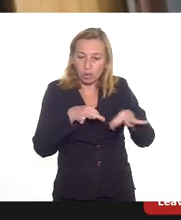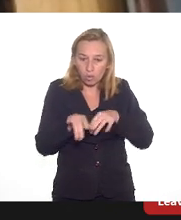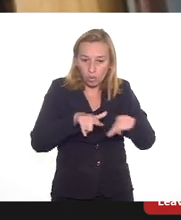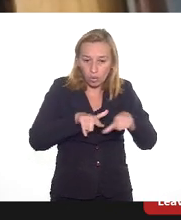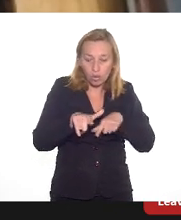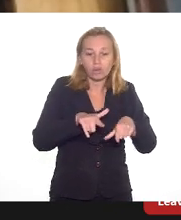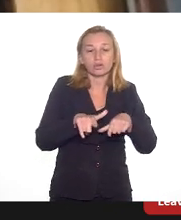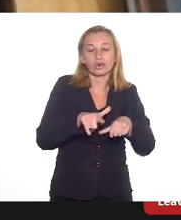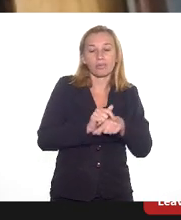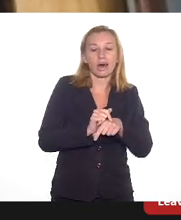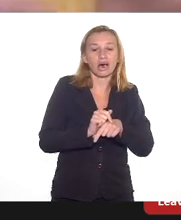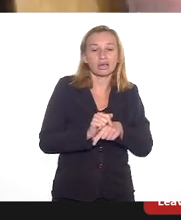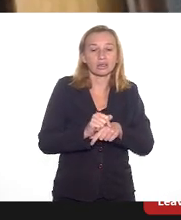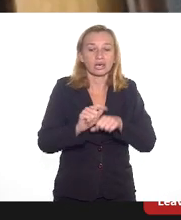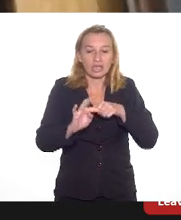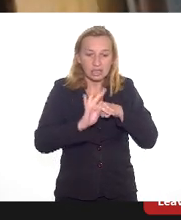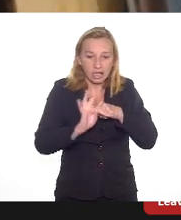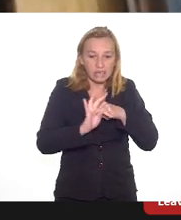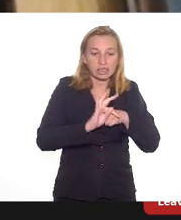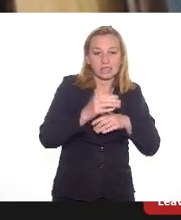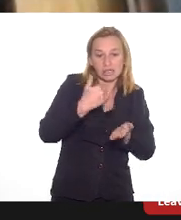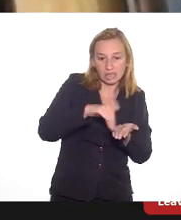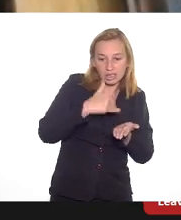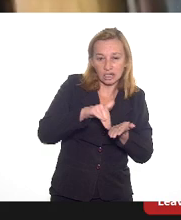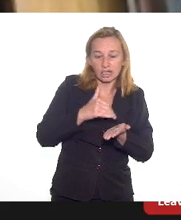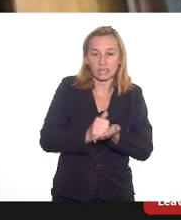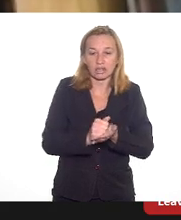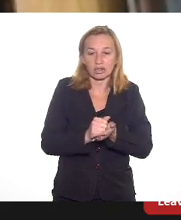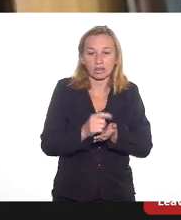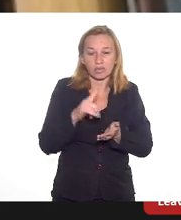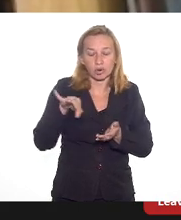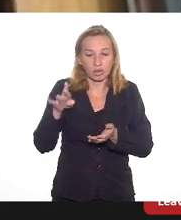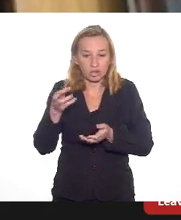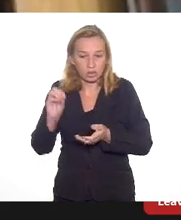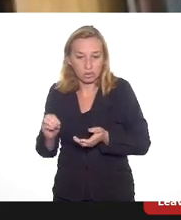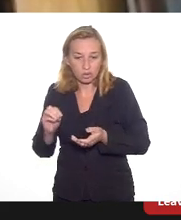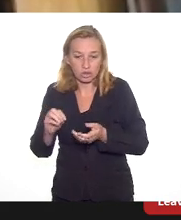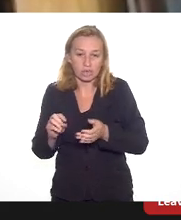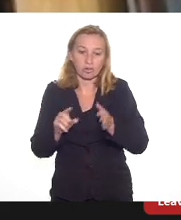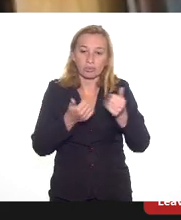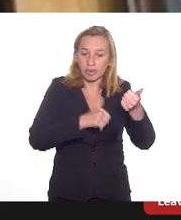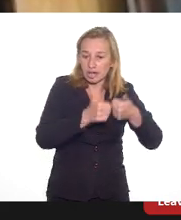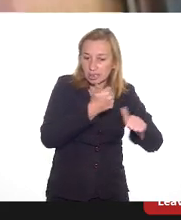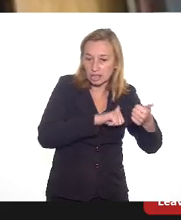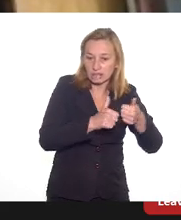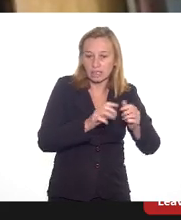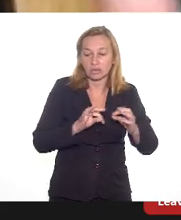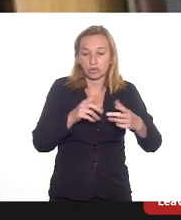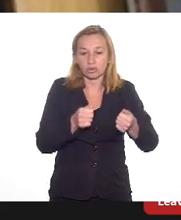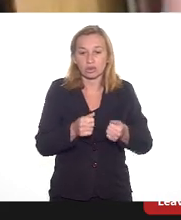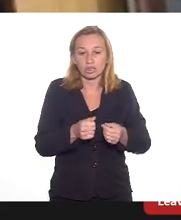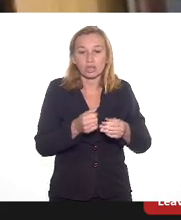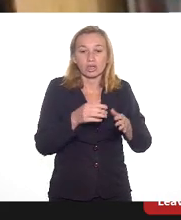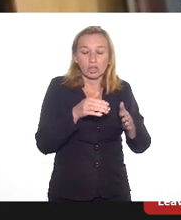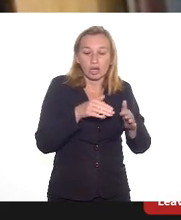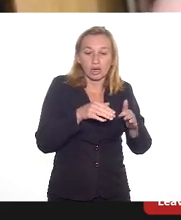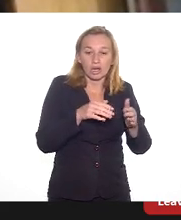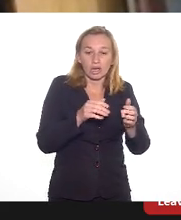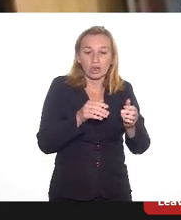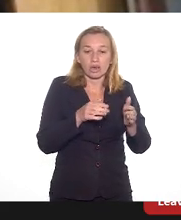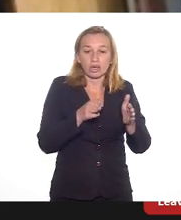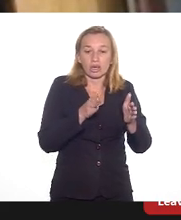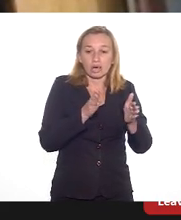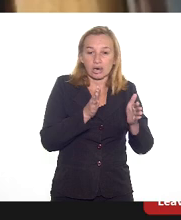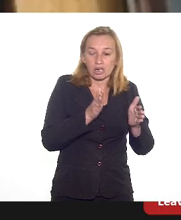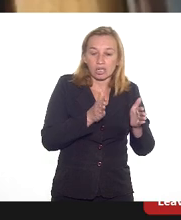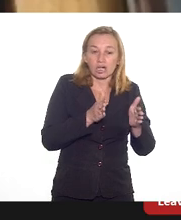da secretaria, a gente deu um parecer, está submetido ao Procurador-Geral para ele analisar, mas a princípio, guardadas as datas de cada